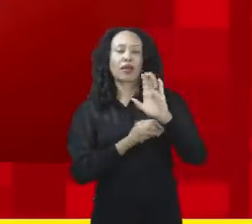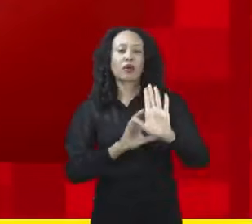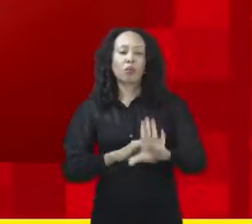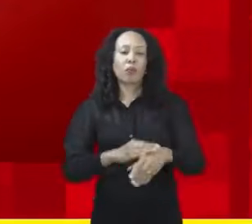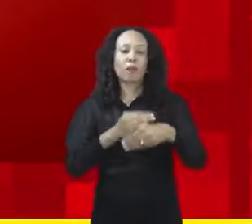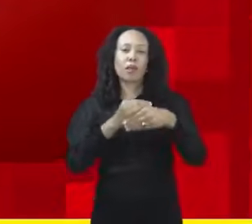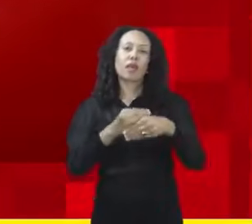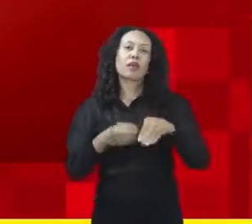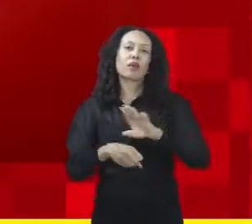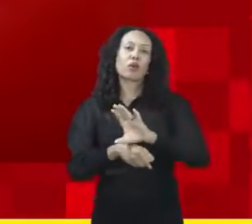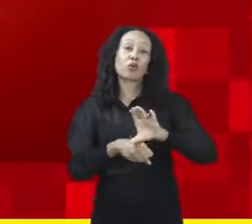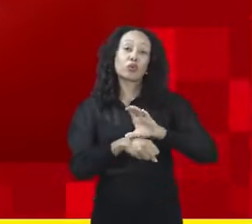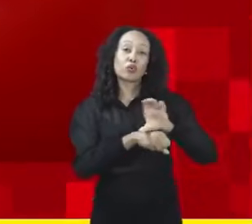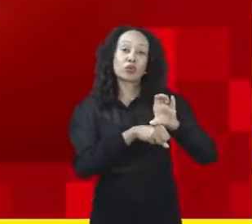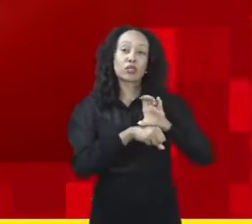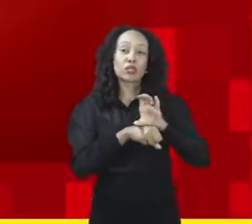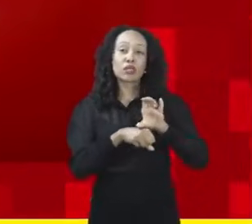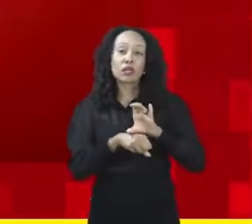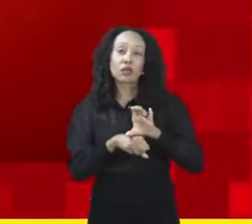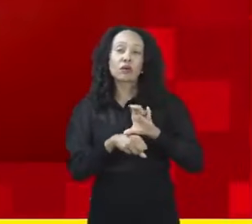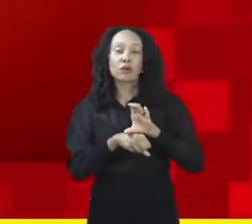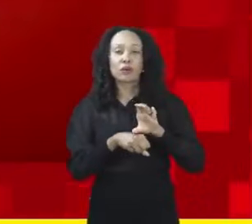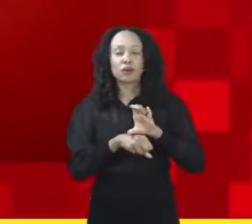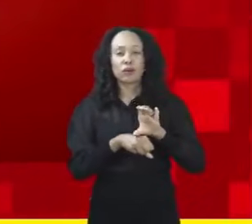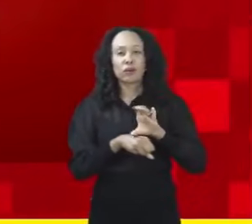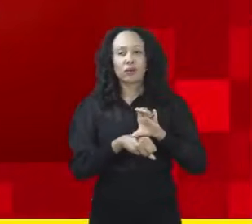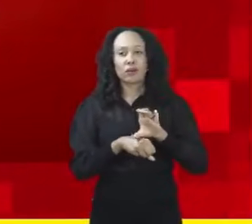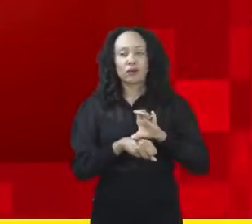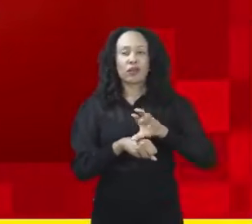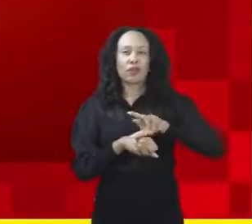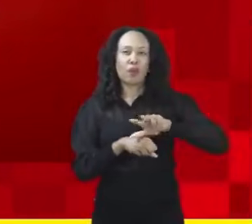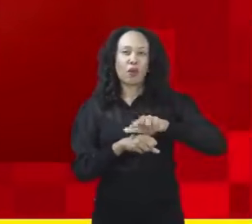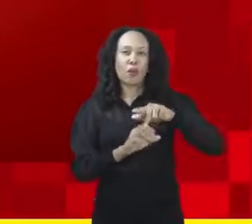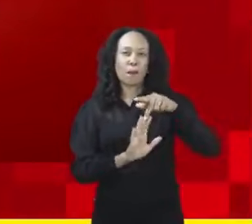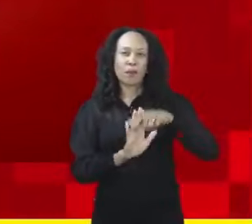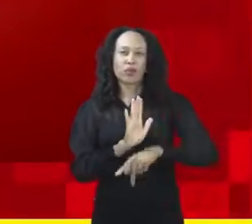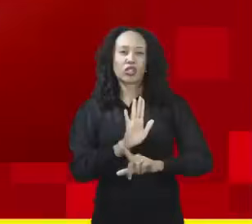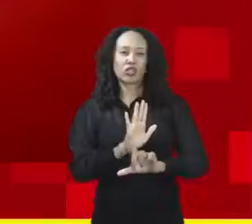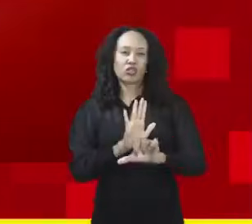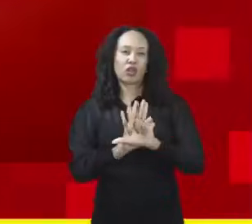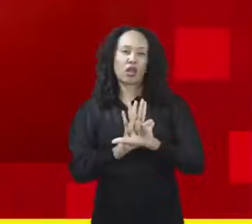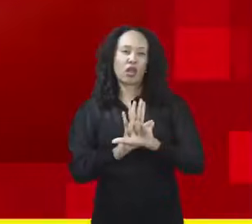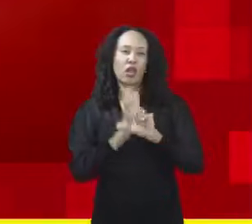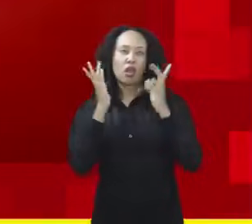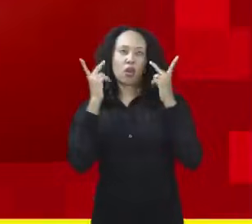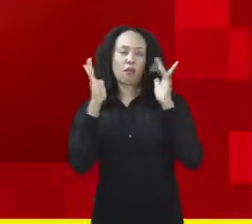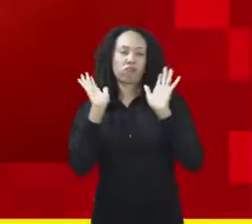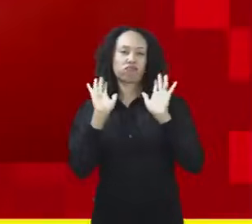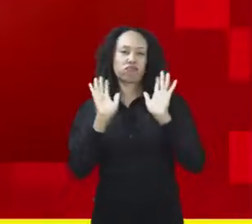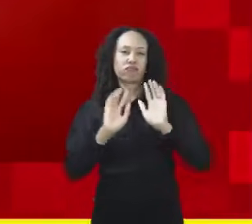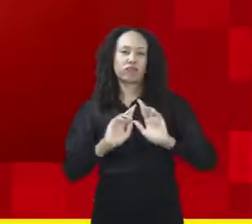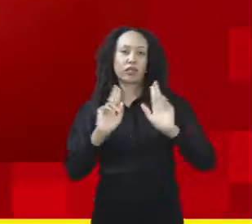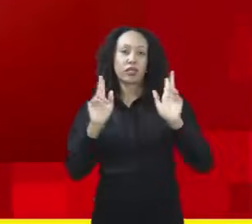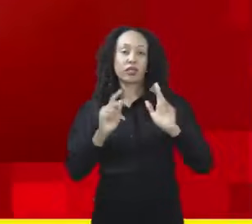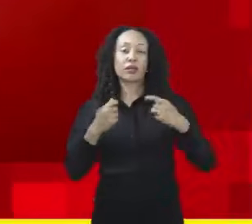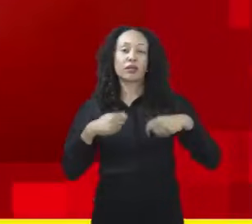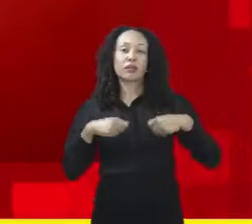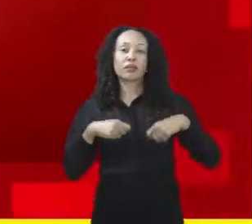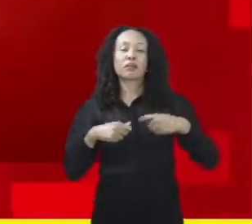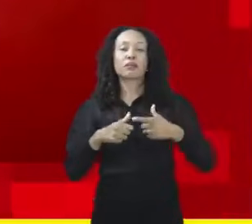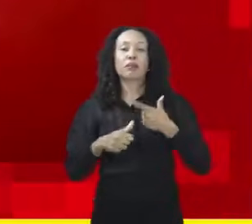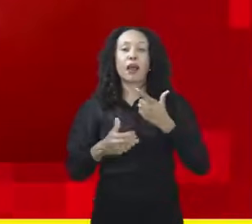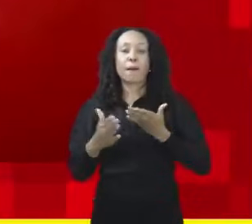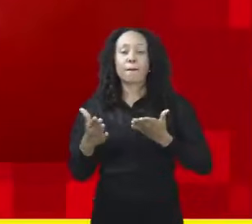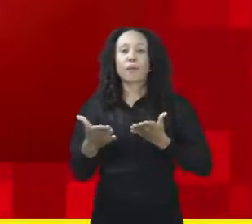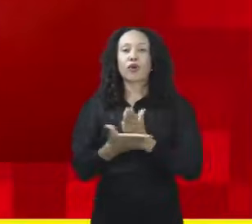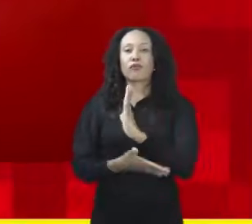Constituição, né, ela vem não é um projeto de lei comum. Então, primeiro, ela precisa ser aprovada em